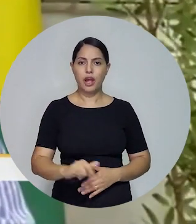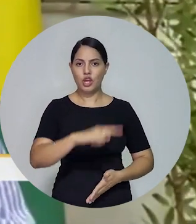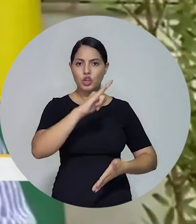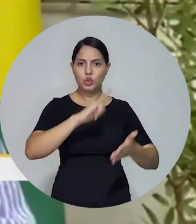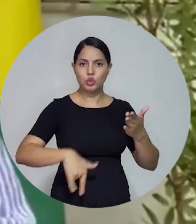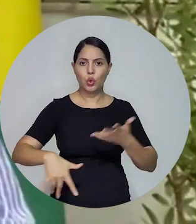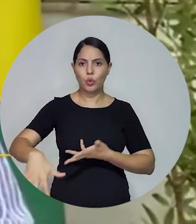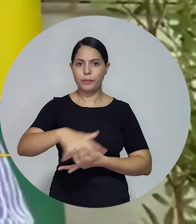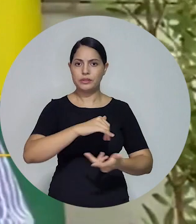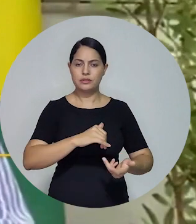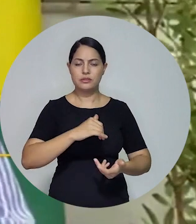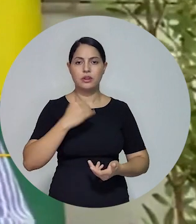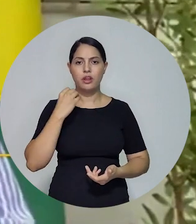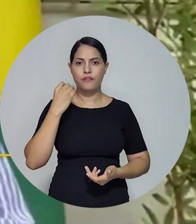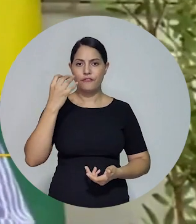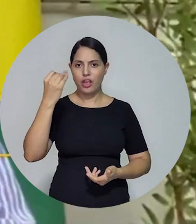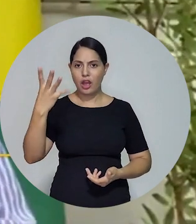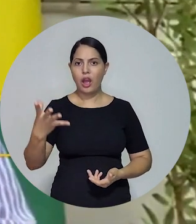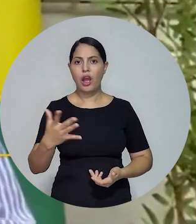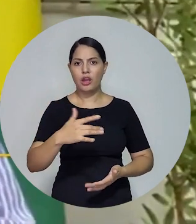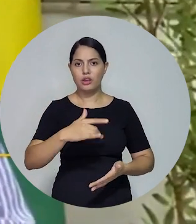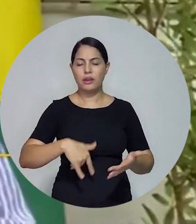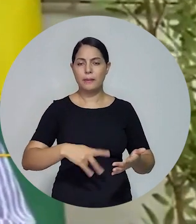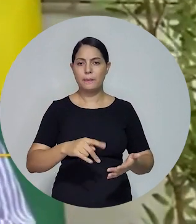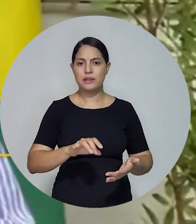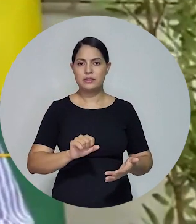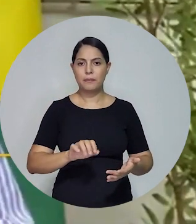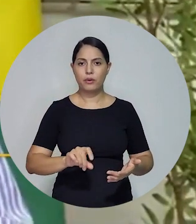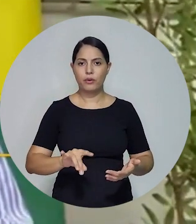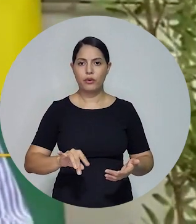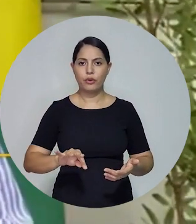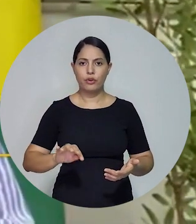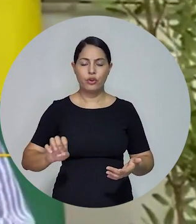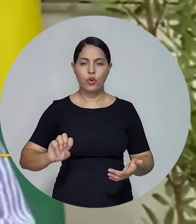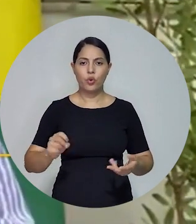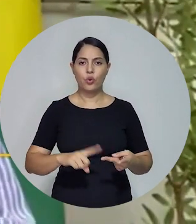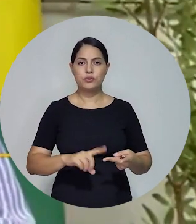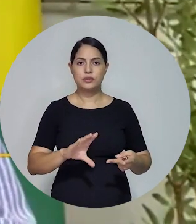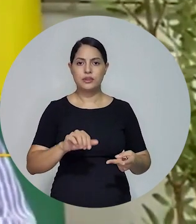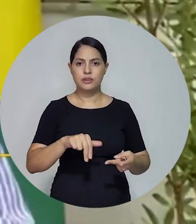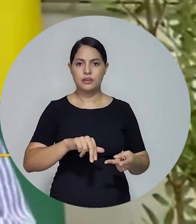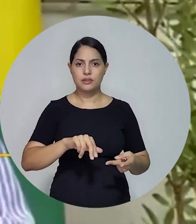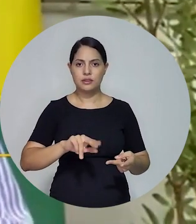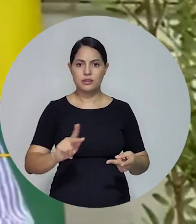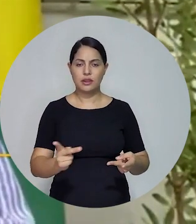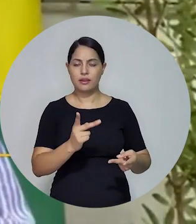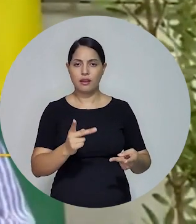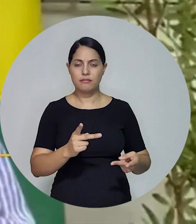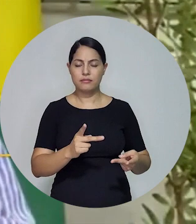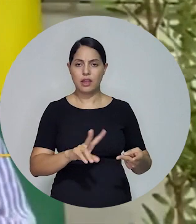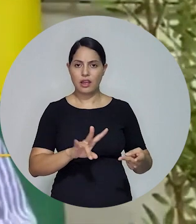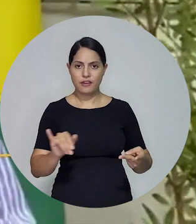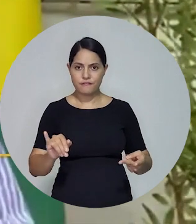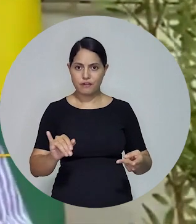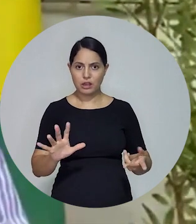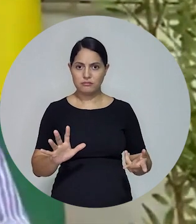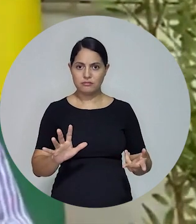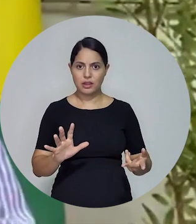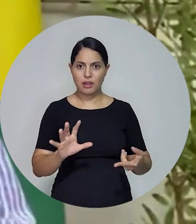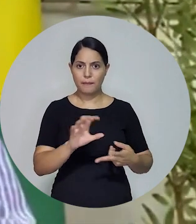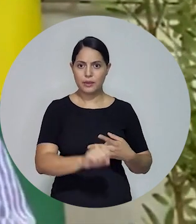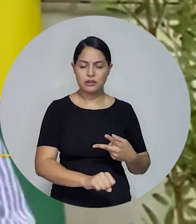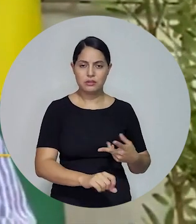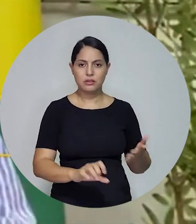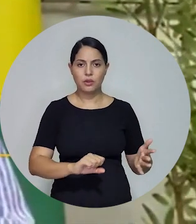imediato, autorizar a apreensão do passaporte ou da CNH. Na verdade, essa medida ela é excepcional e última, deve